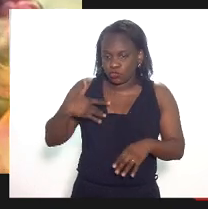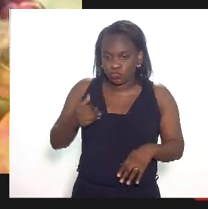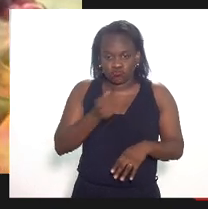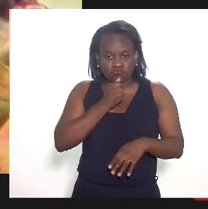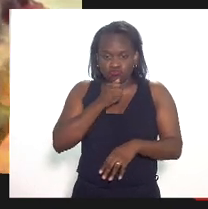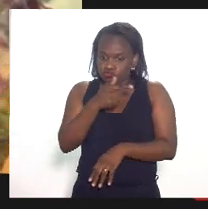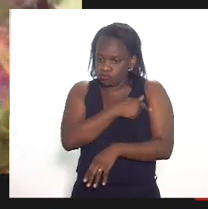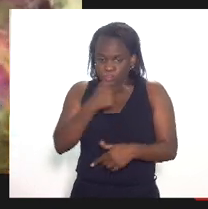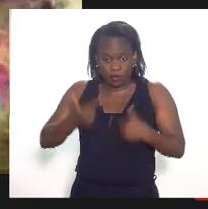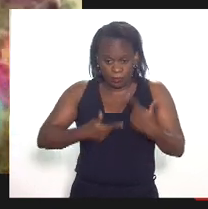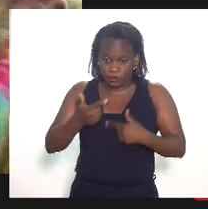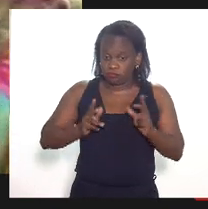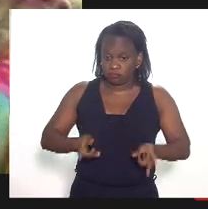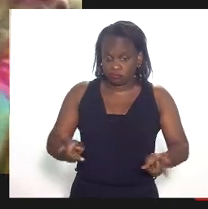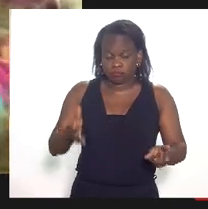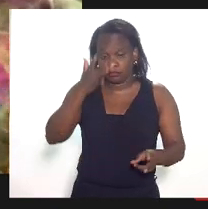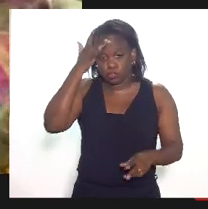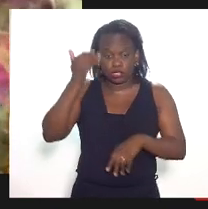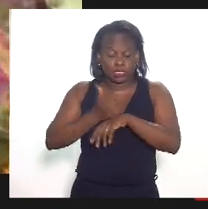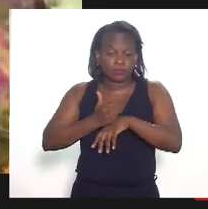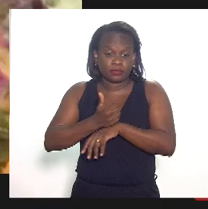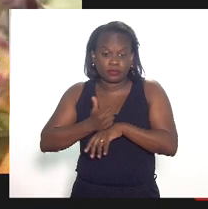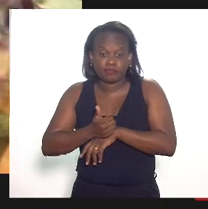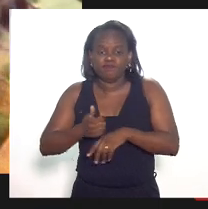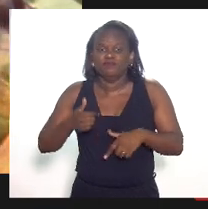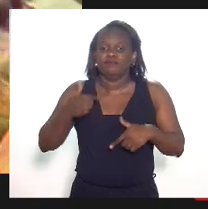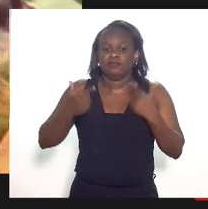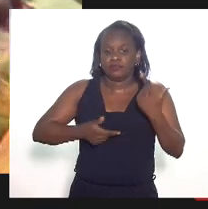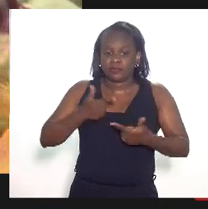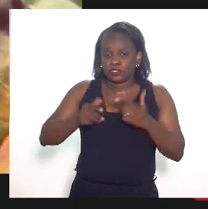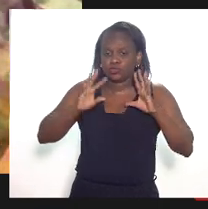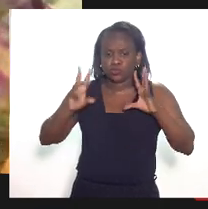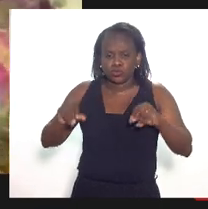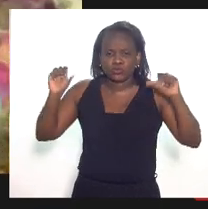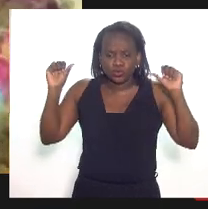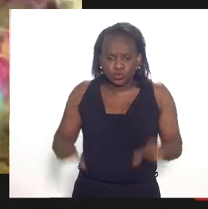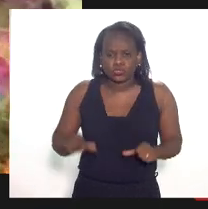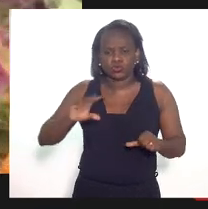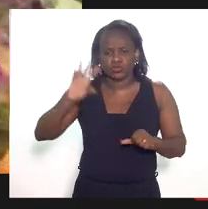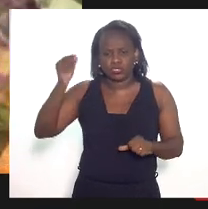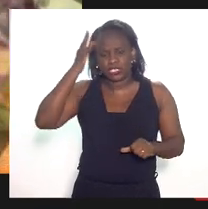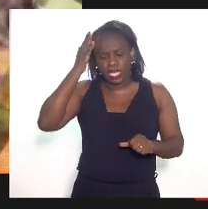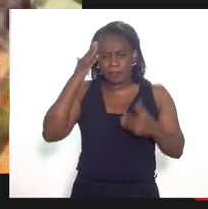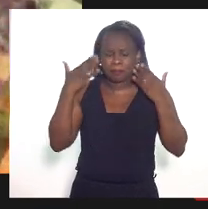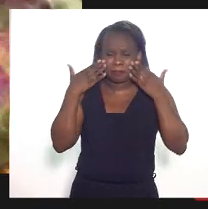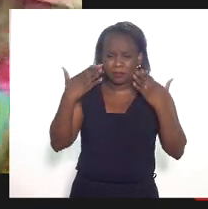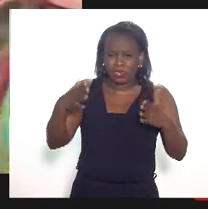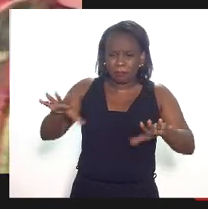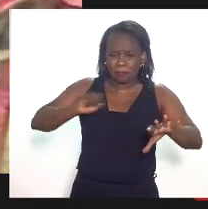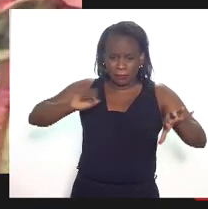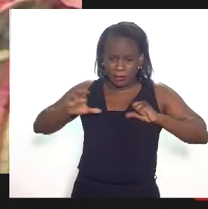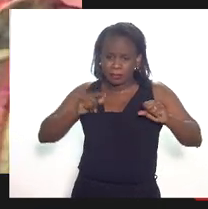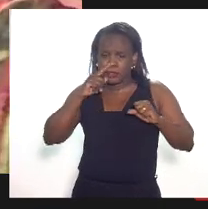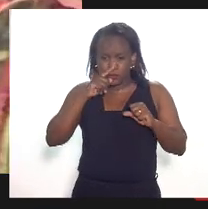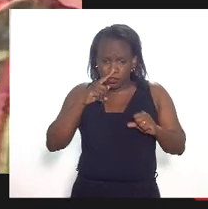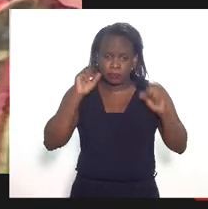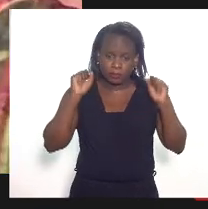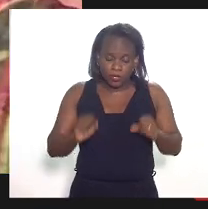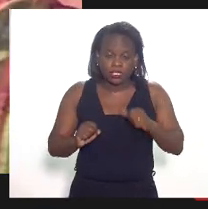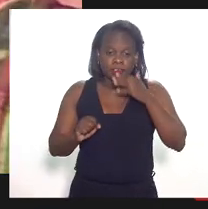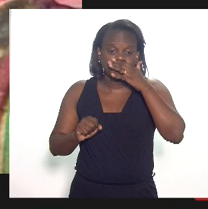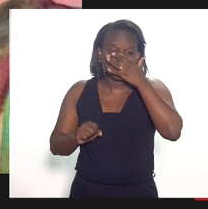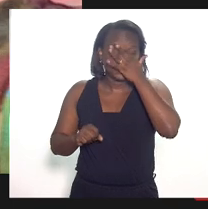vacina trabalhando. São profissionais que as piores condições que todo mundo sabe, o nível de exposição é altíssimo, a